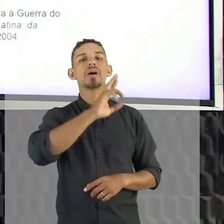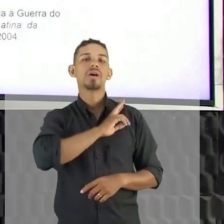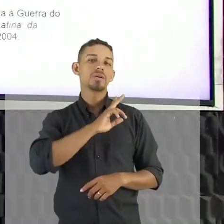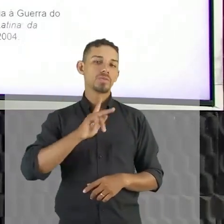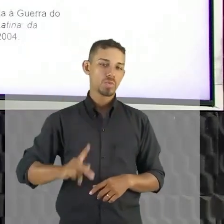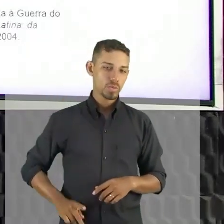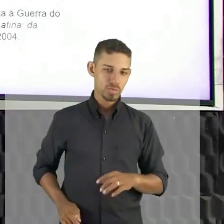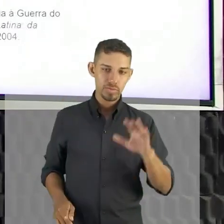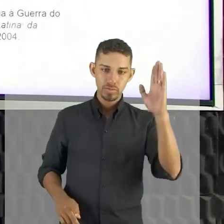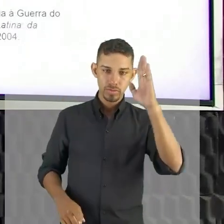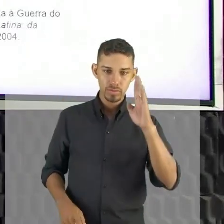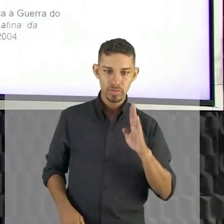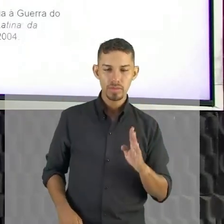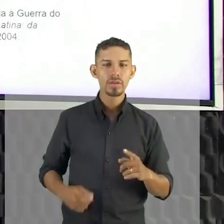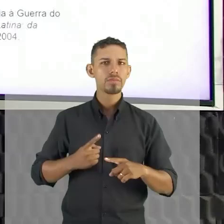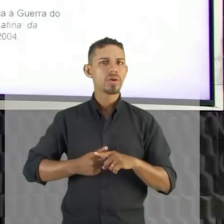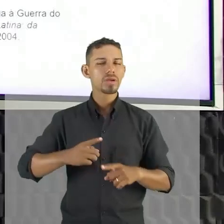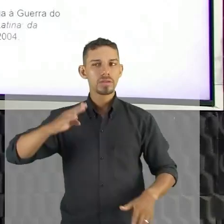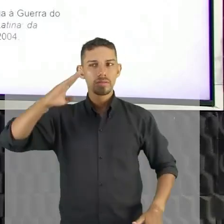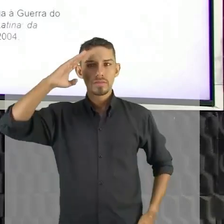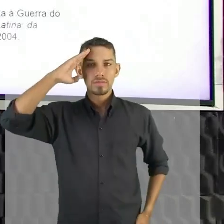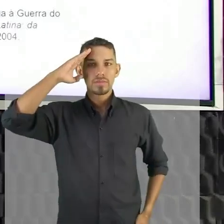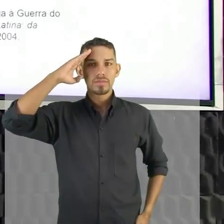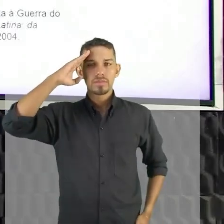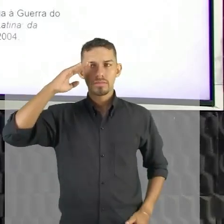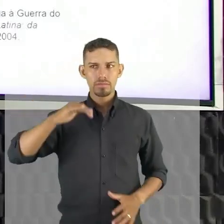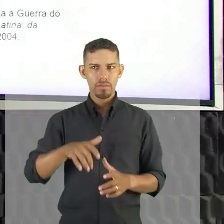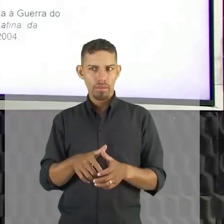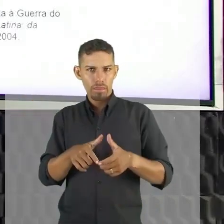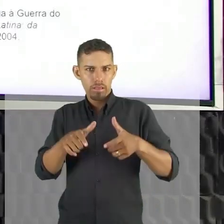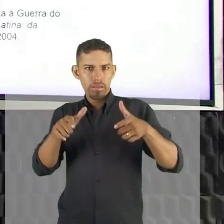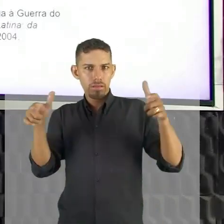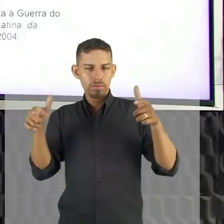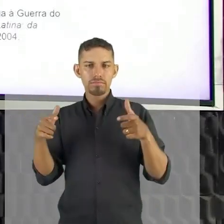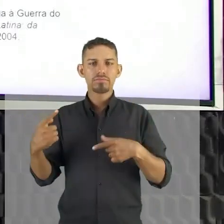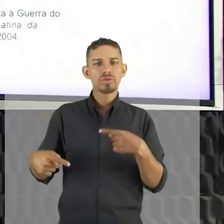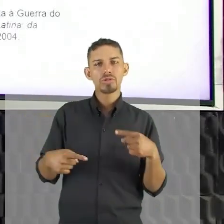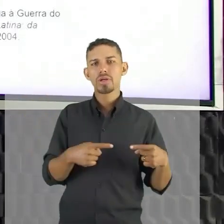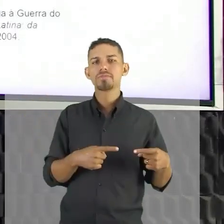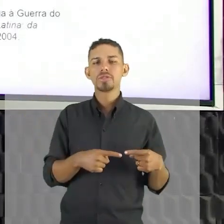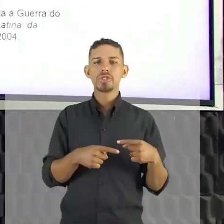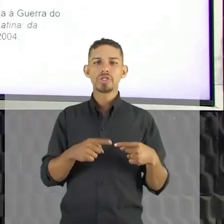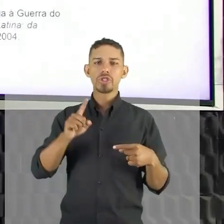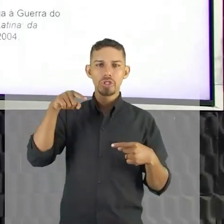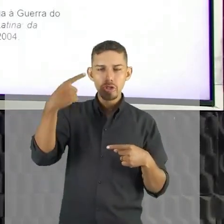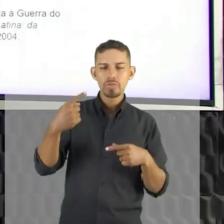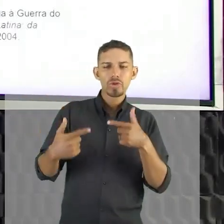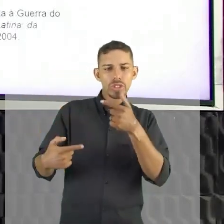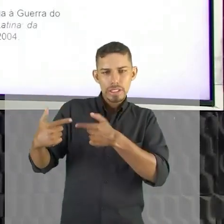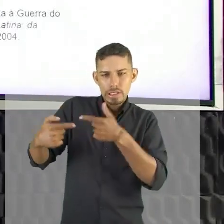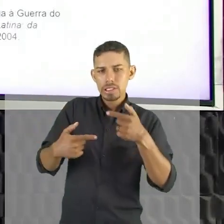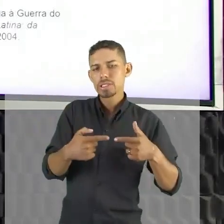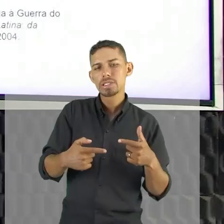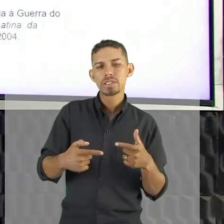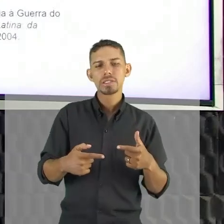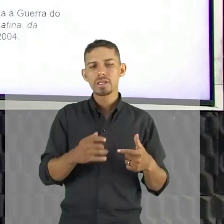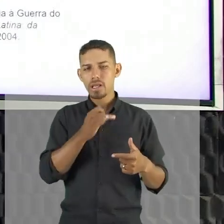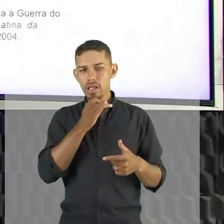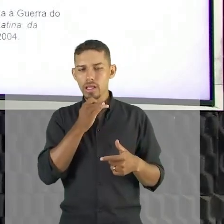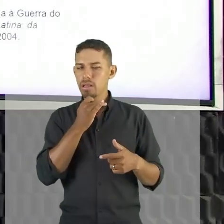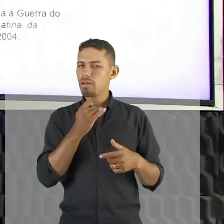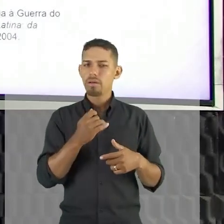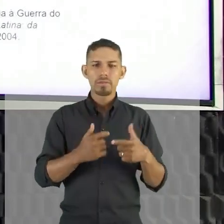pontos, principalmente porque o exército ele cresceu politicamente depois da guerra. Então não foi só as batalhas e tal,